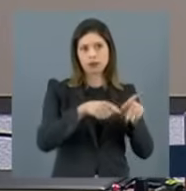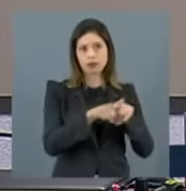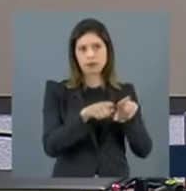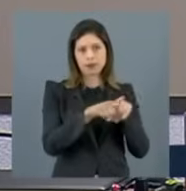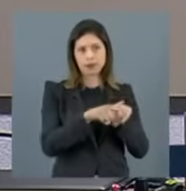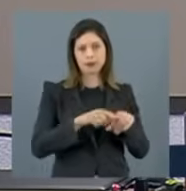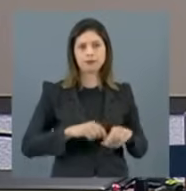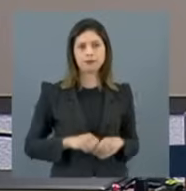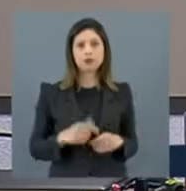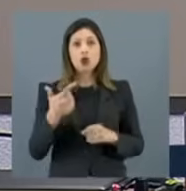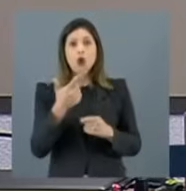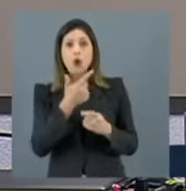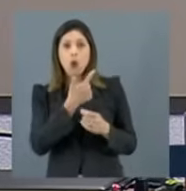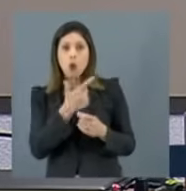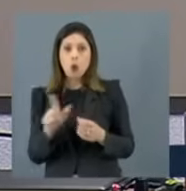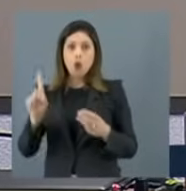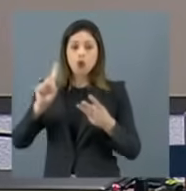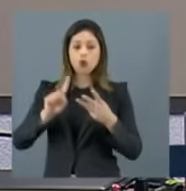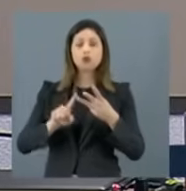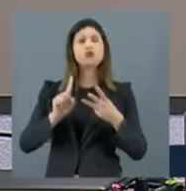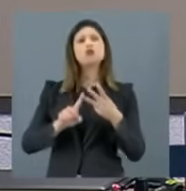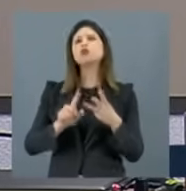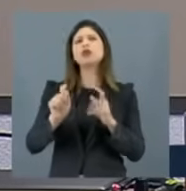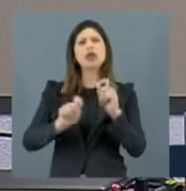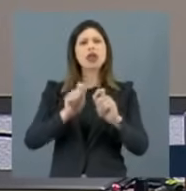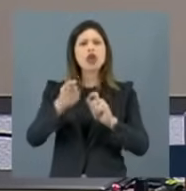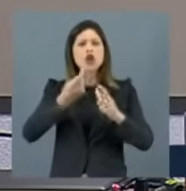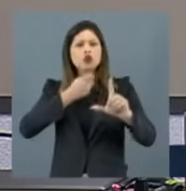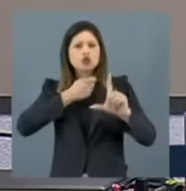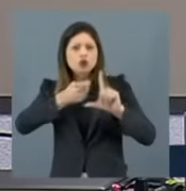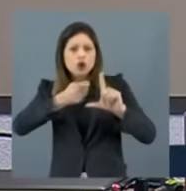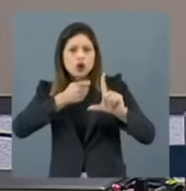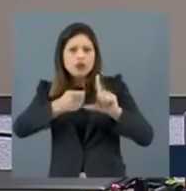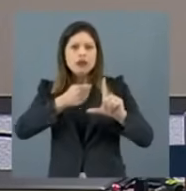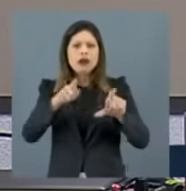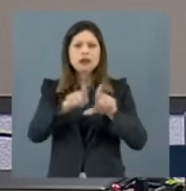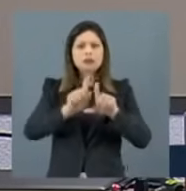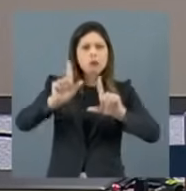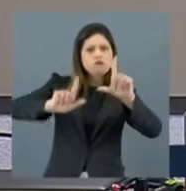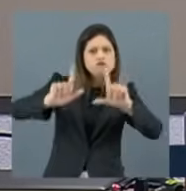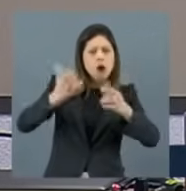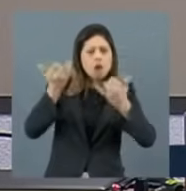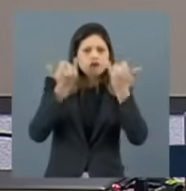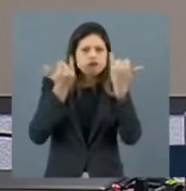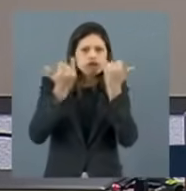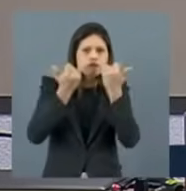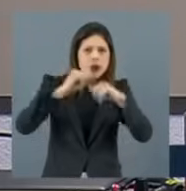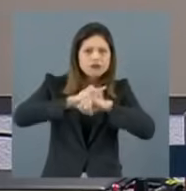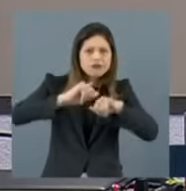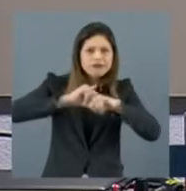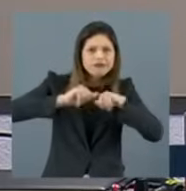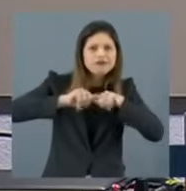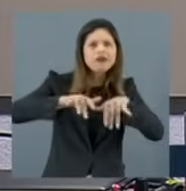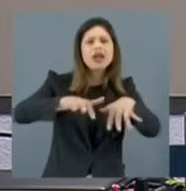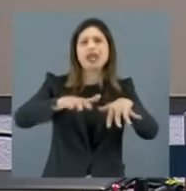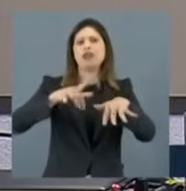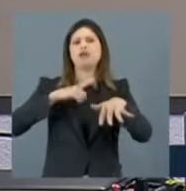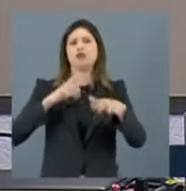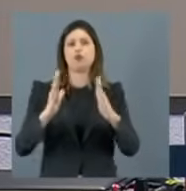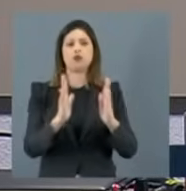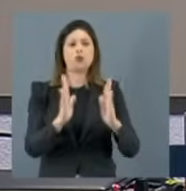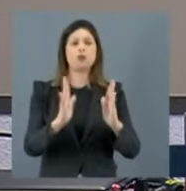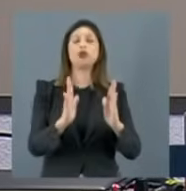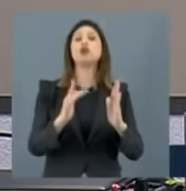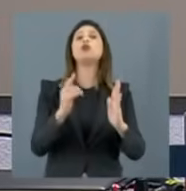Vários jornais, veículos de imprensa e jornalistas foram censurados durante as últimas eleições. Vou destacar